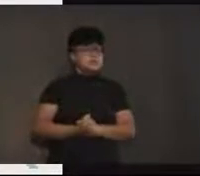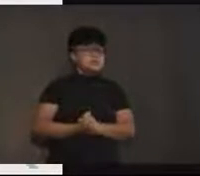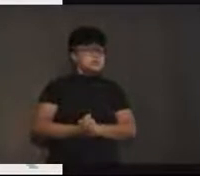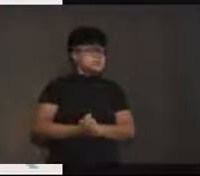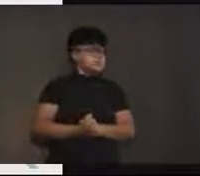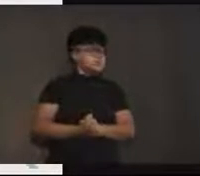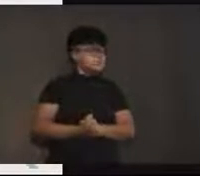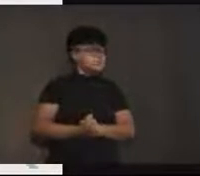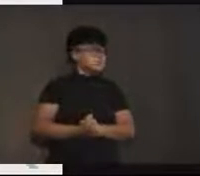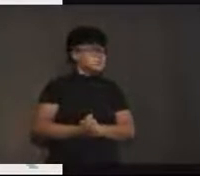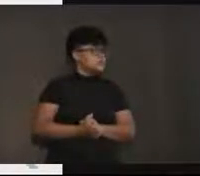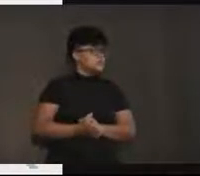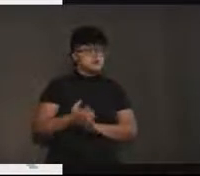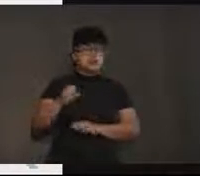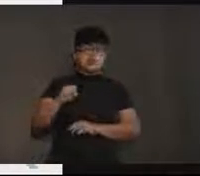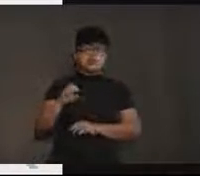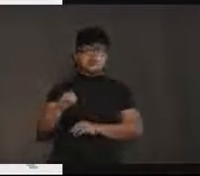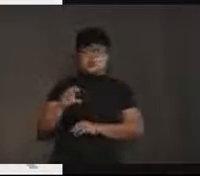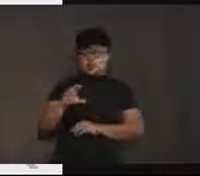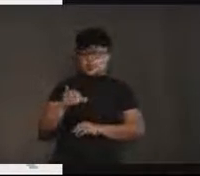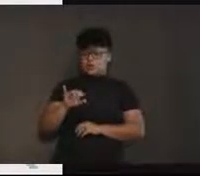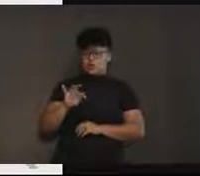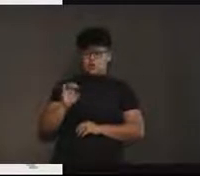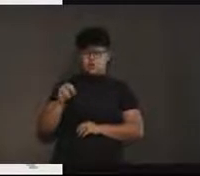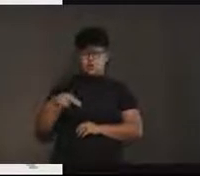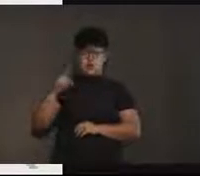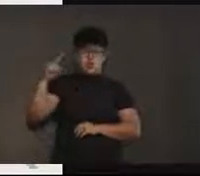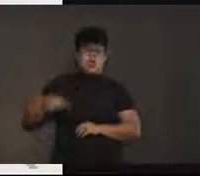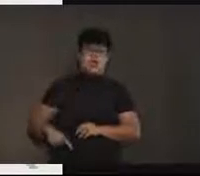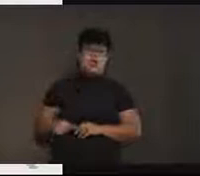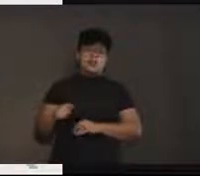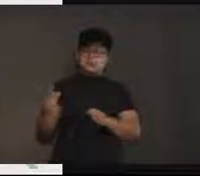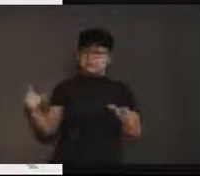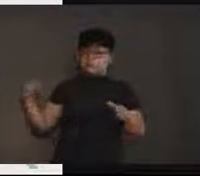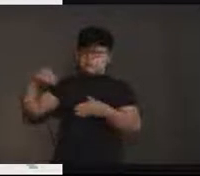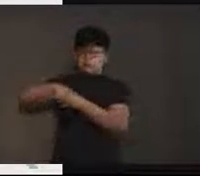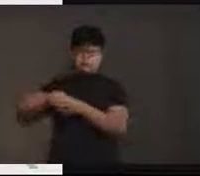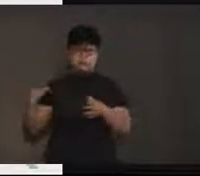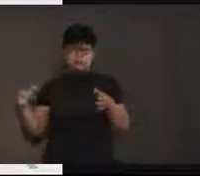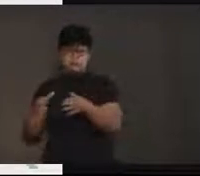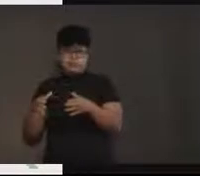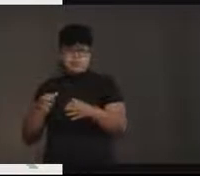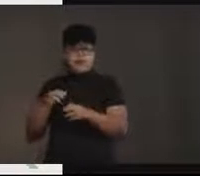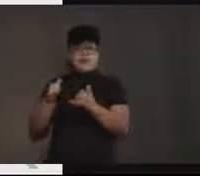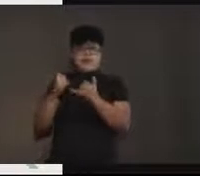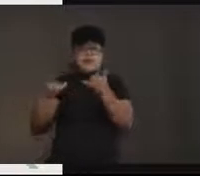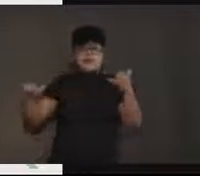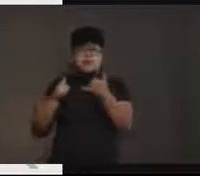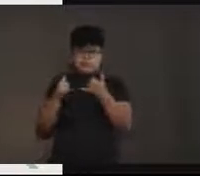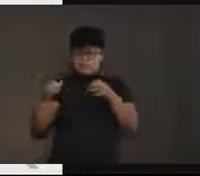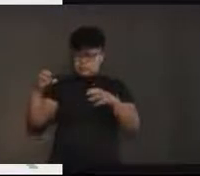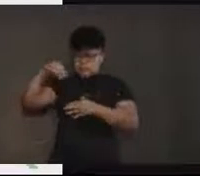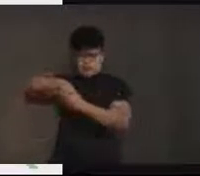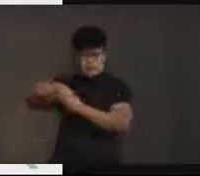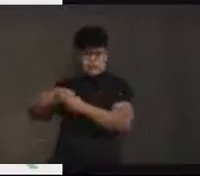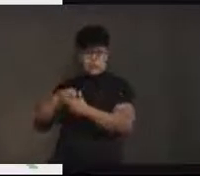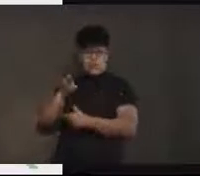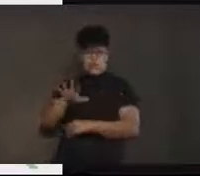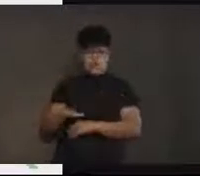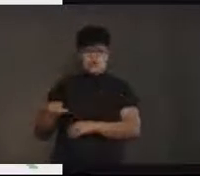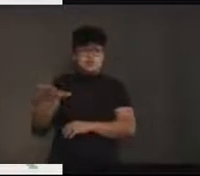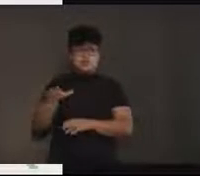o solidão pode ser visto como uma quantidade de energia que está confinada permanentemente em uma região